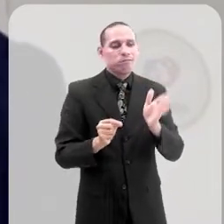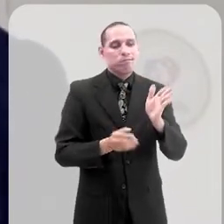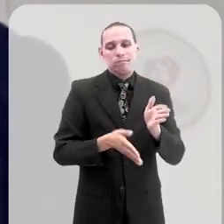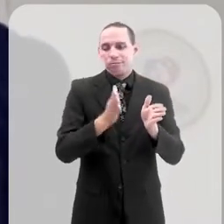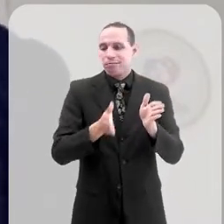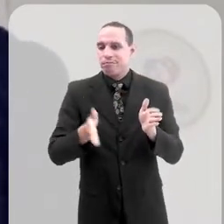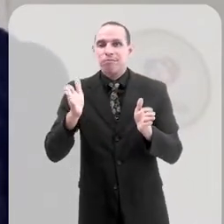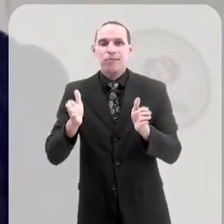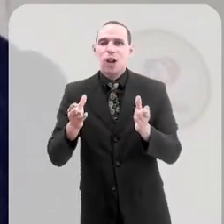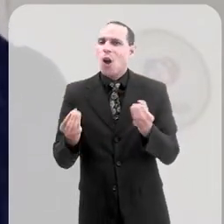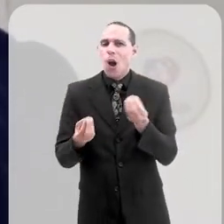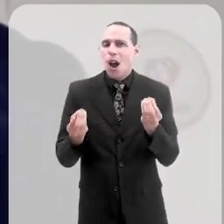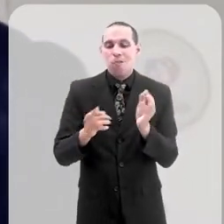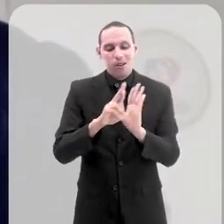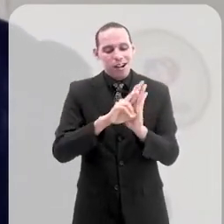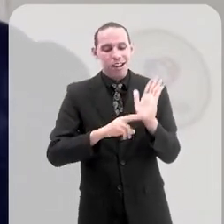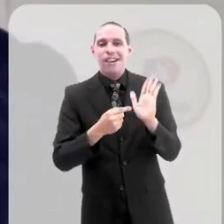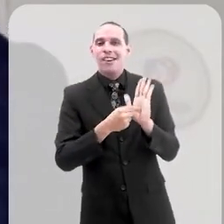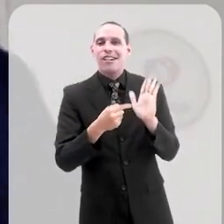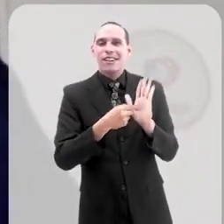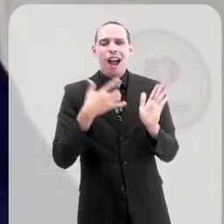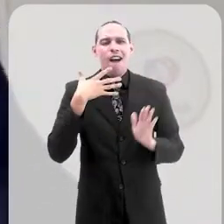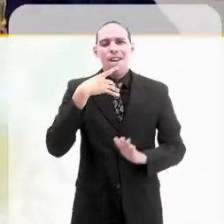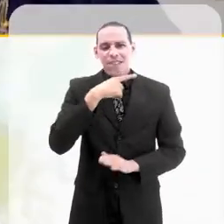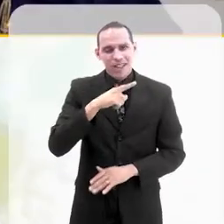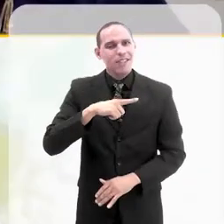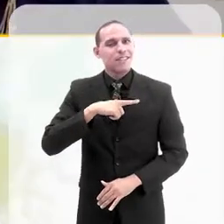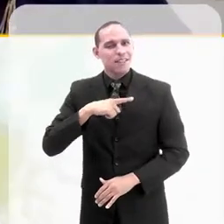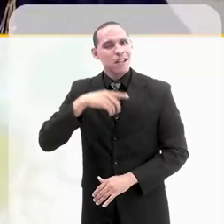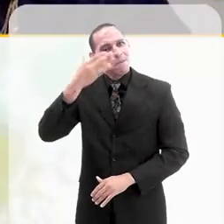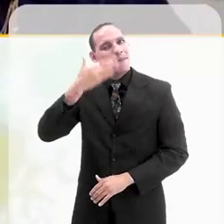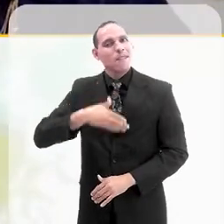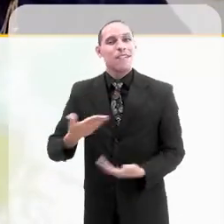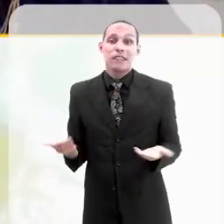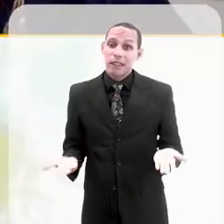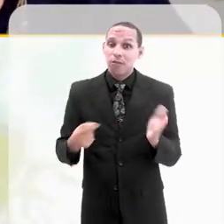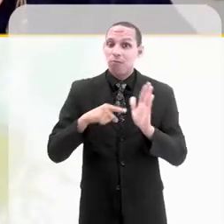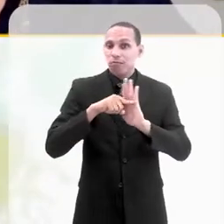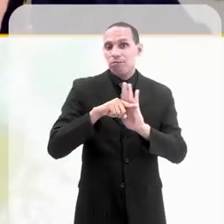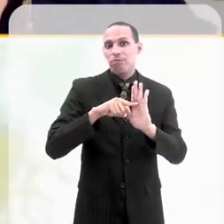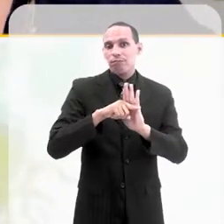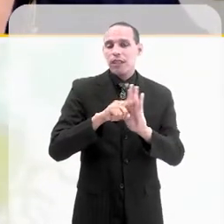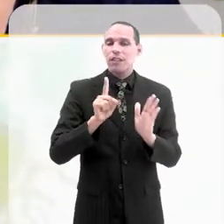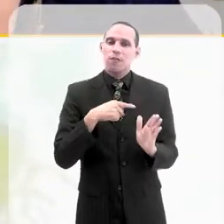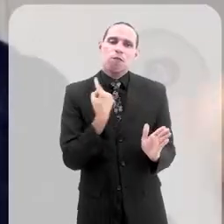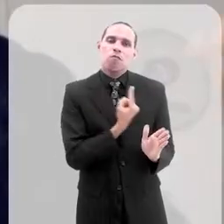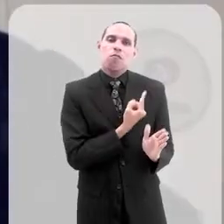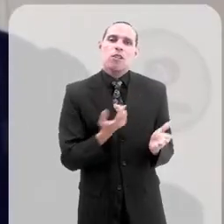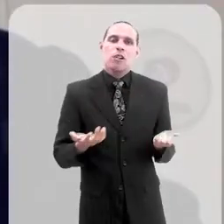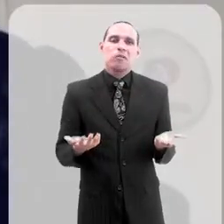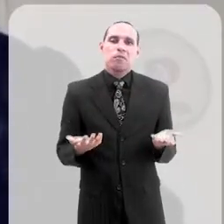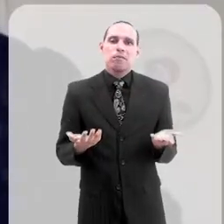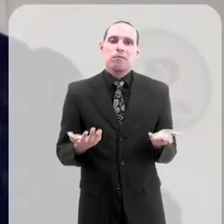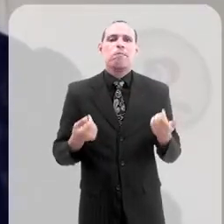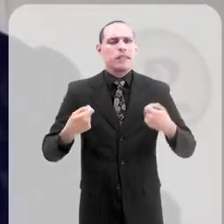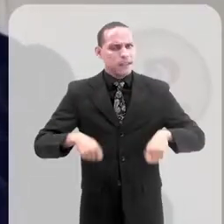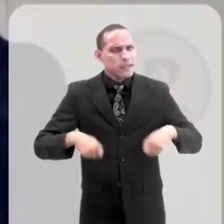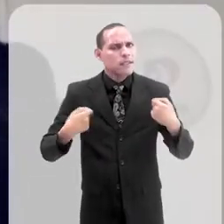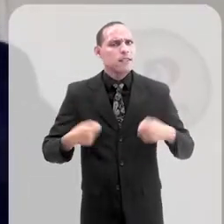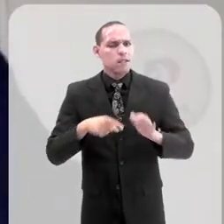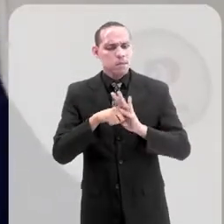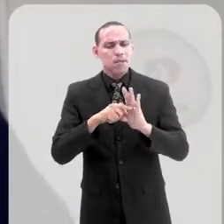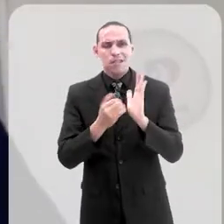com resultados baseados em evidências. Então, a pesquisa, nós temos que desenvolver muito